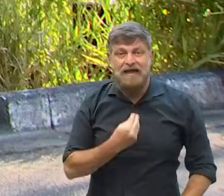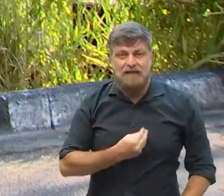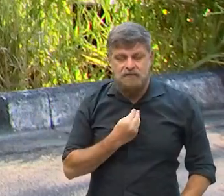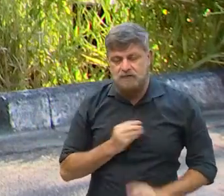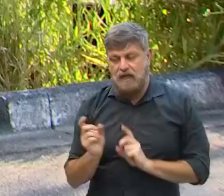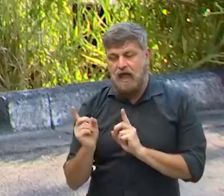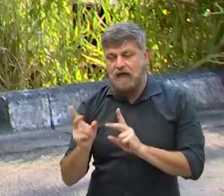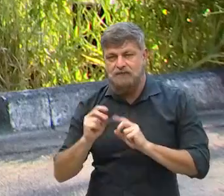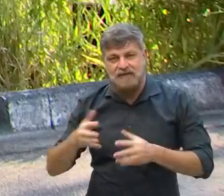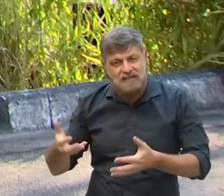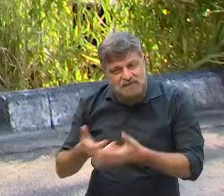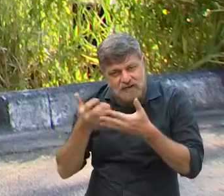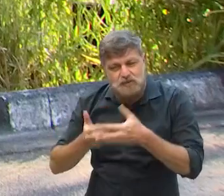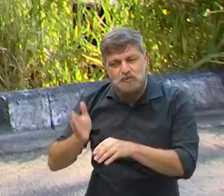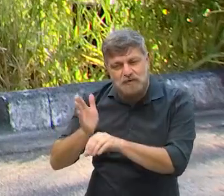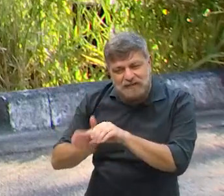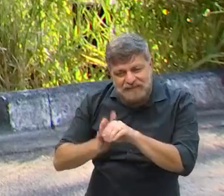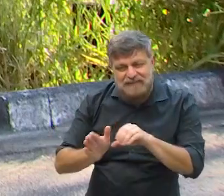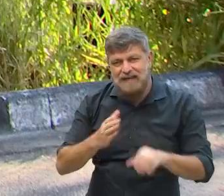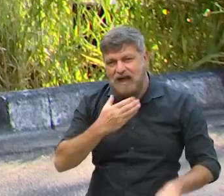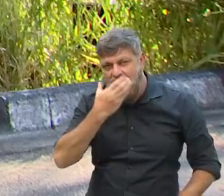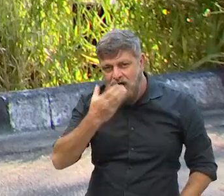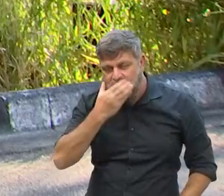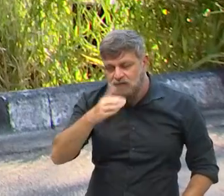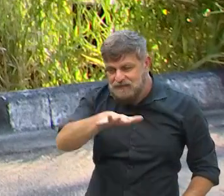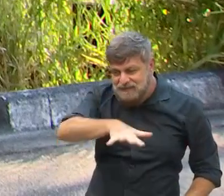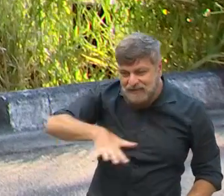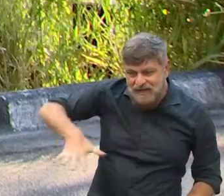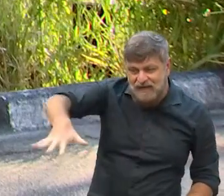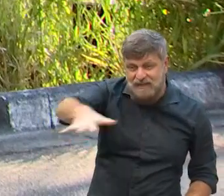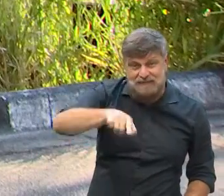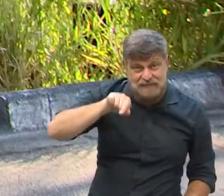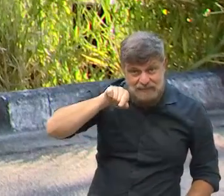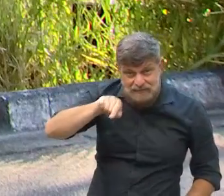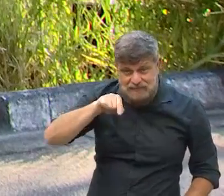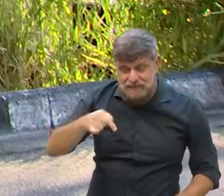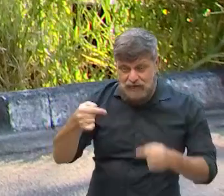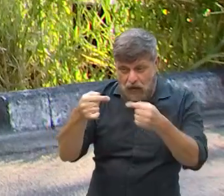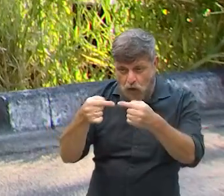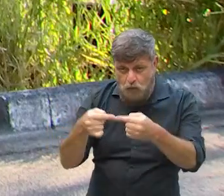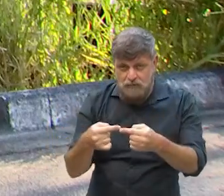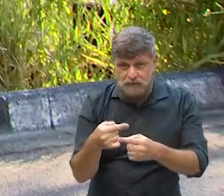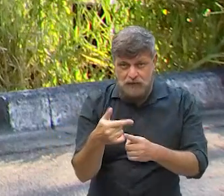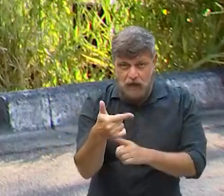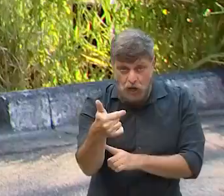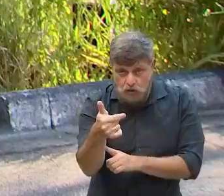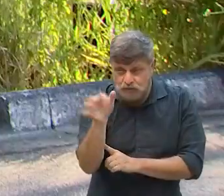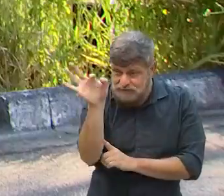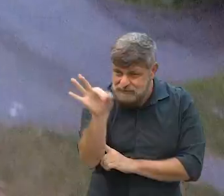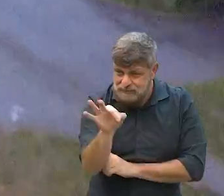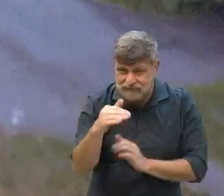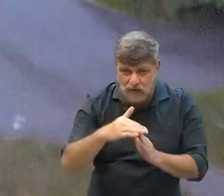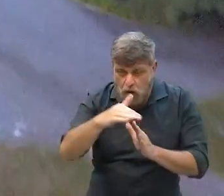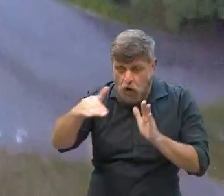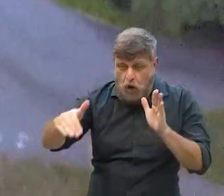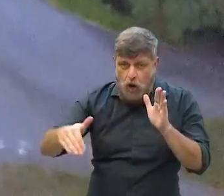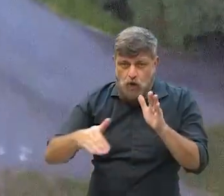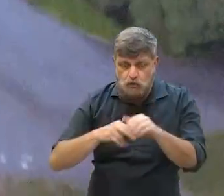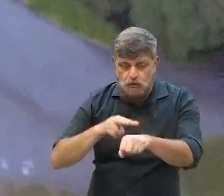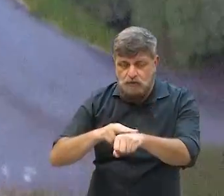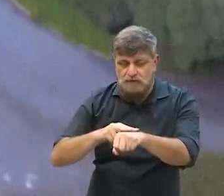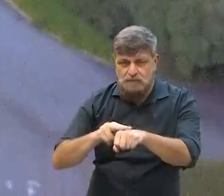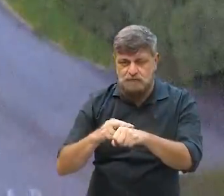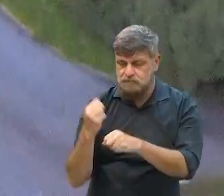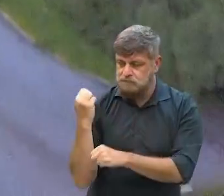agricultura. E nessas áreas, né, elas são responsáveis por 12% de toda a cobertura vegetal do